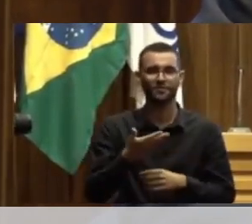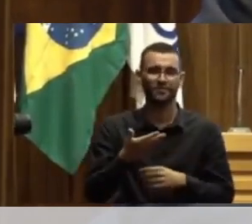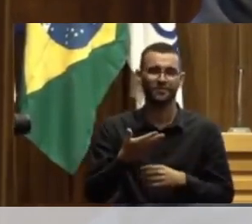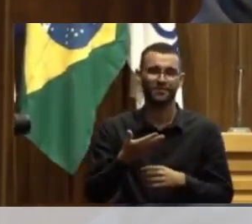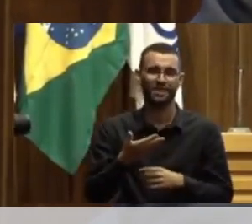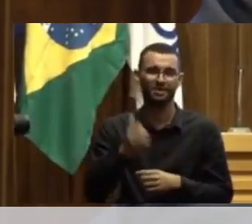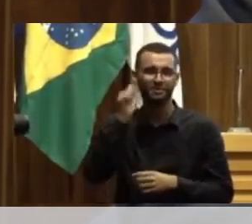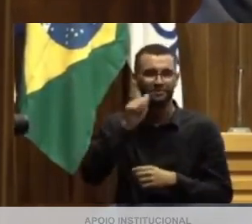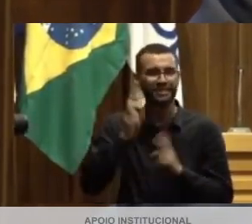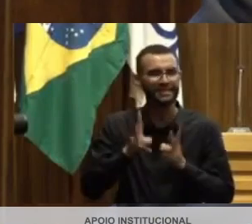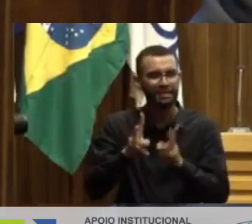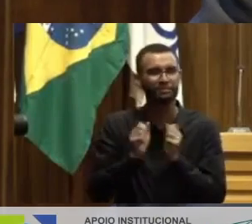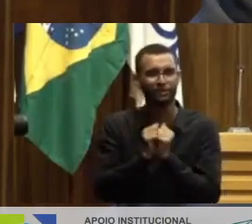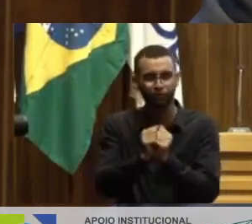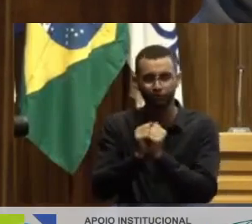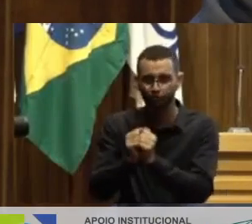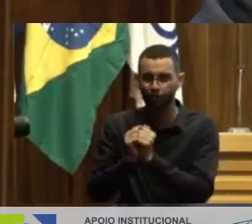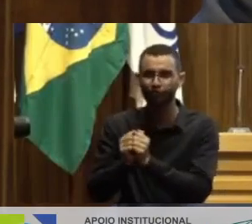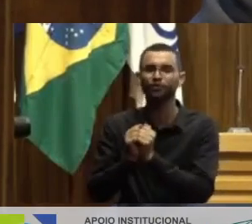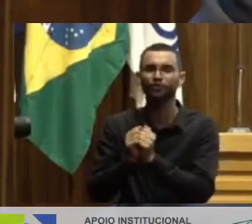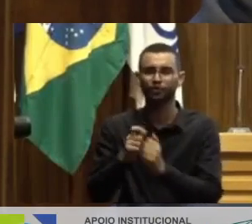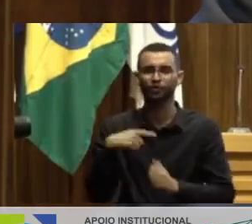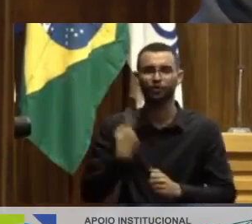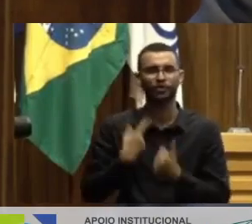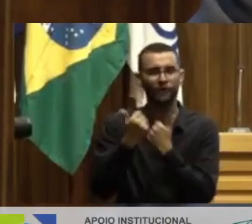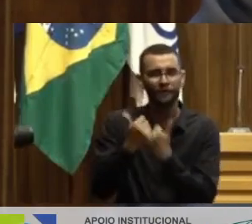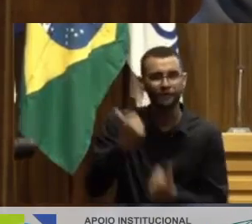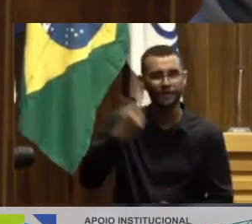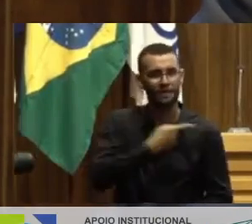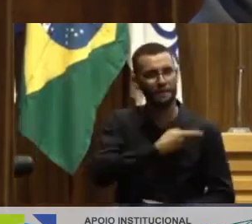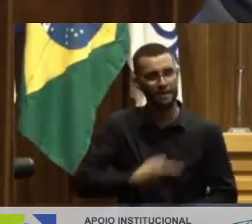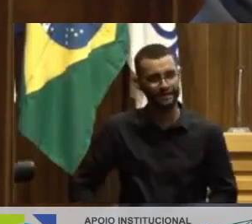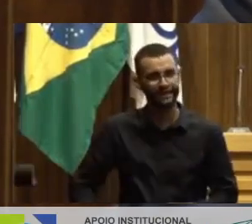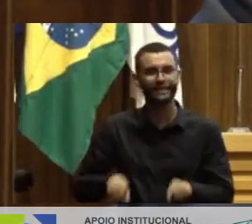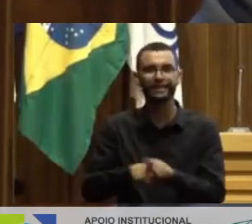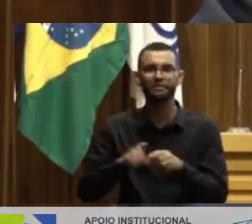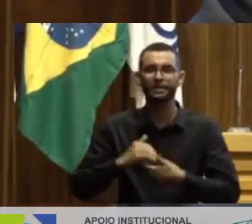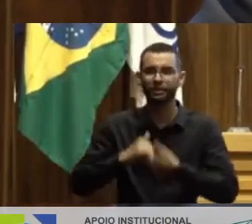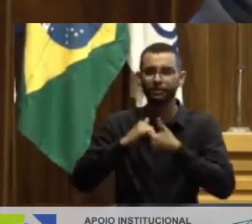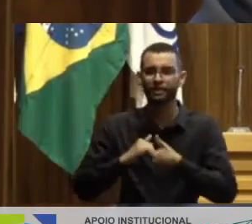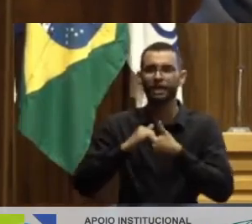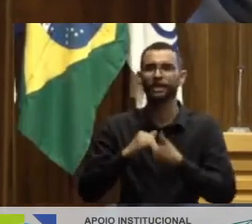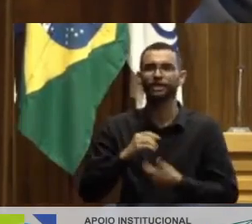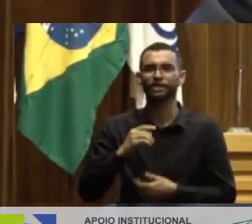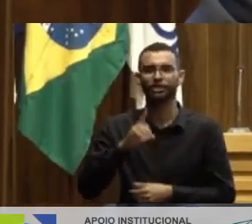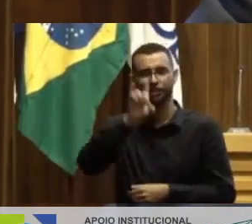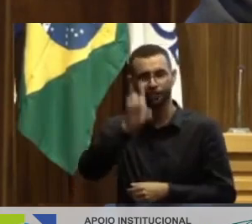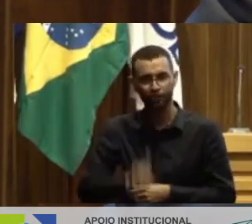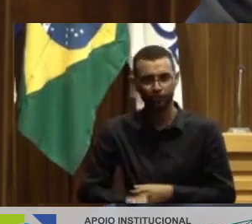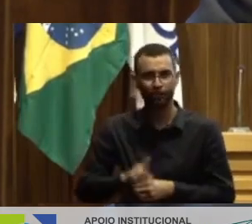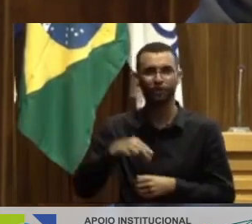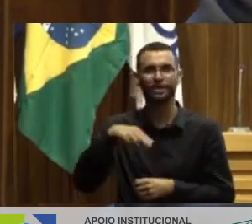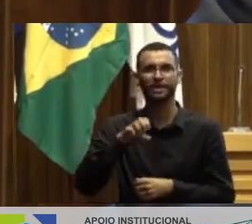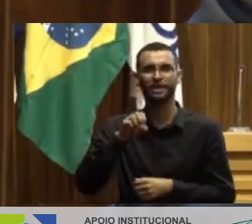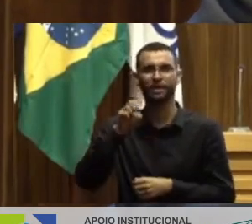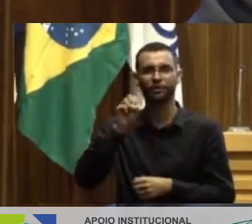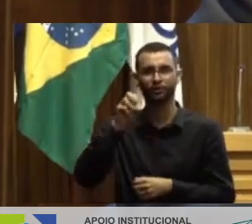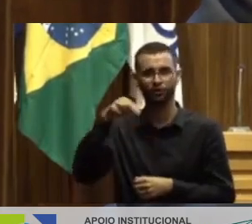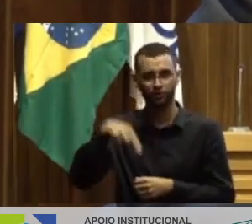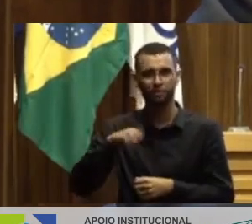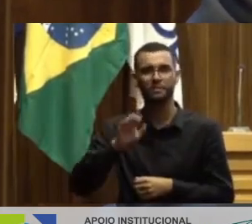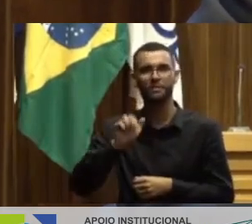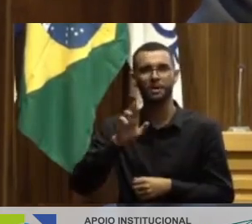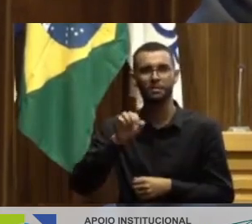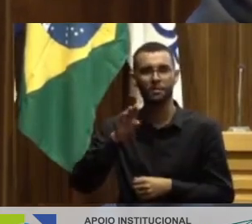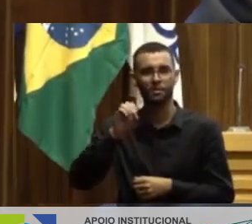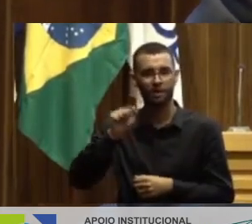sempre acompanhando nosso vice-presidente. Saudar os nossos diretores, Nelson Barbosa, Zé Luiz Gordon e a Luciana,